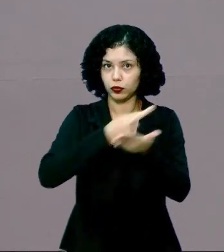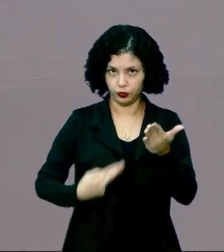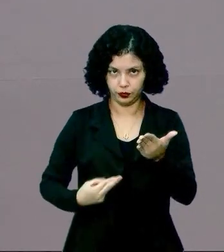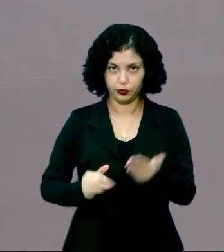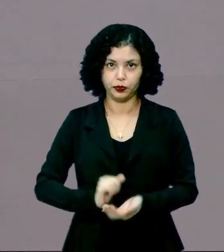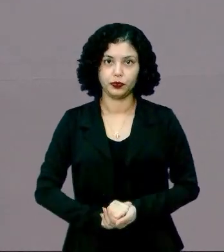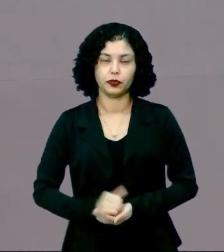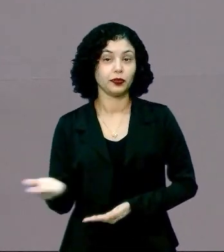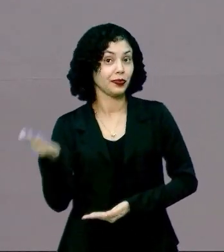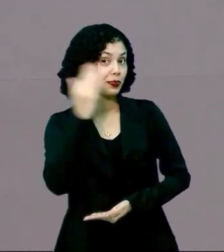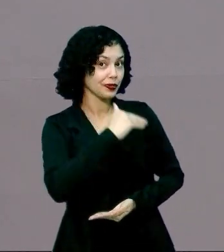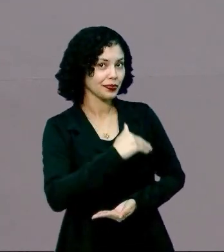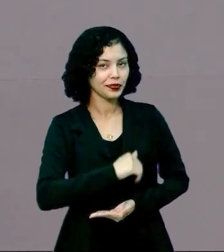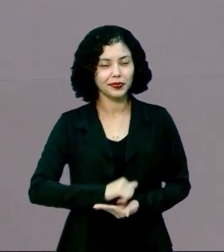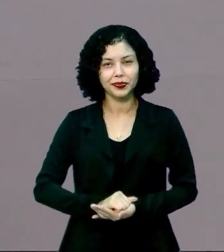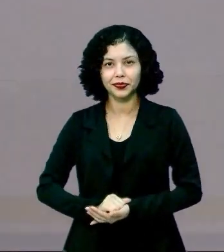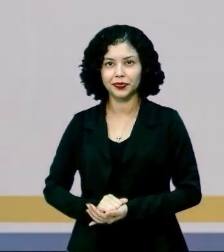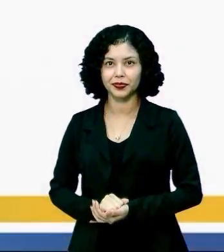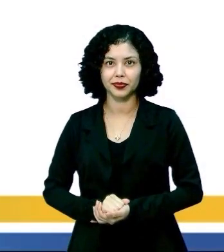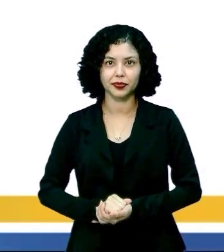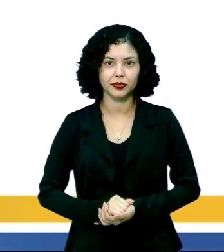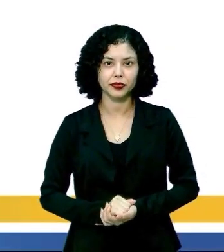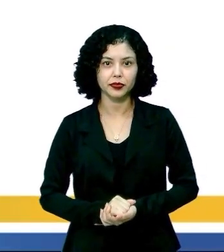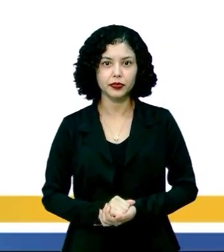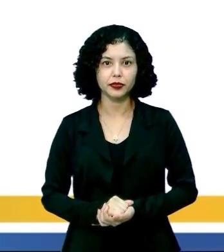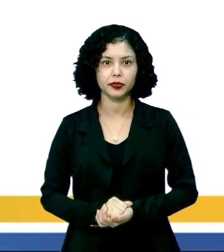do Enem. Vamos à nossa aula?